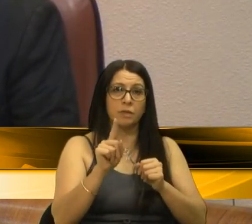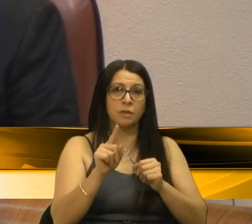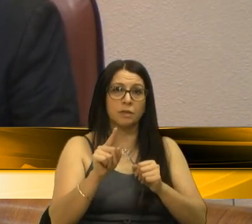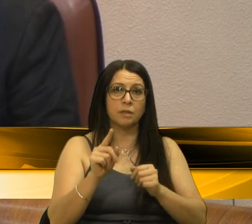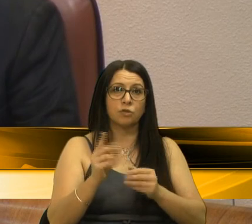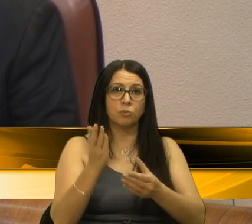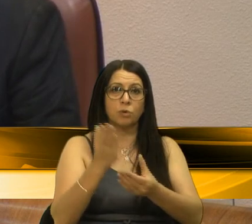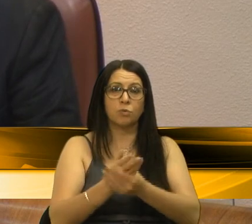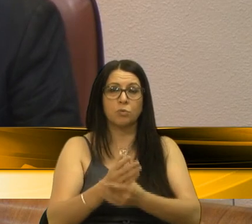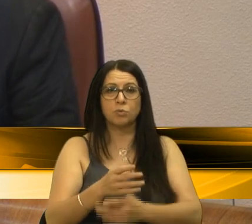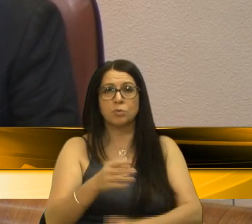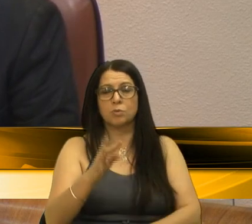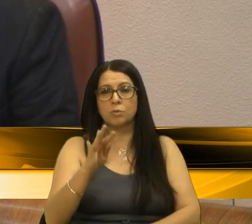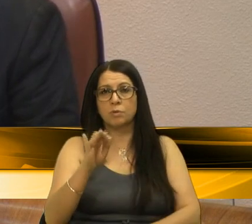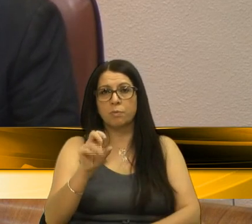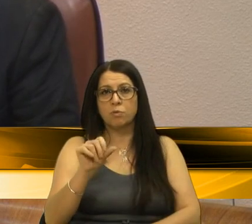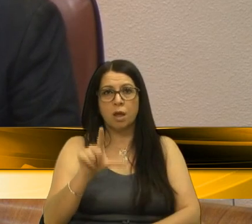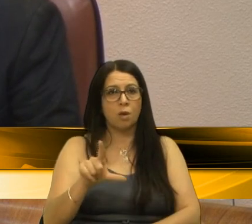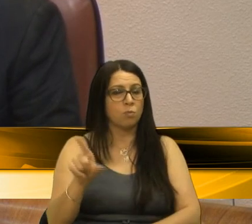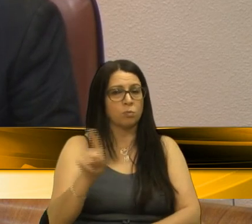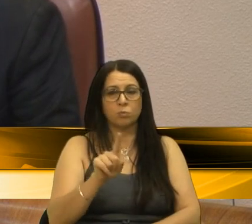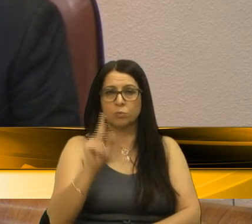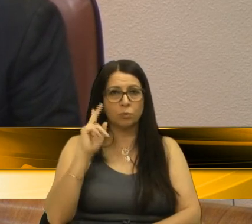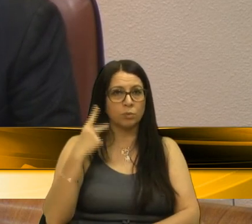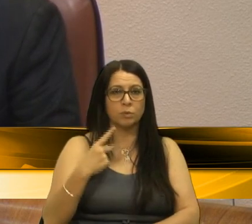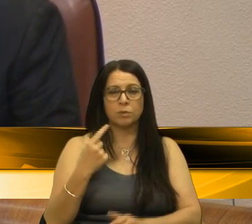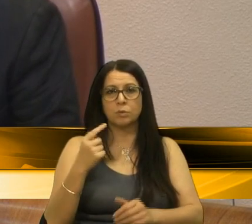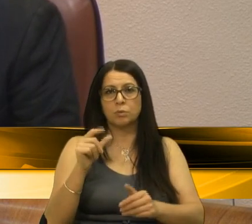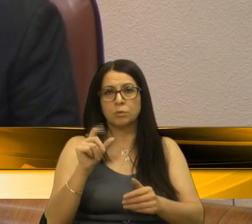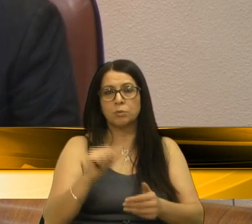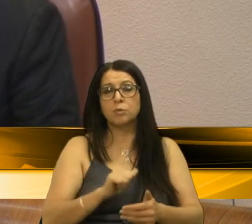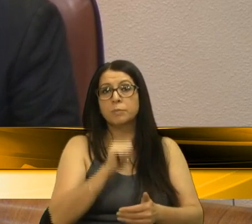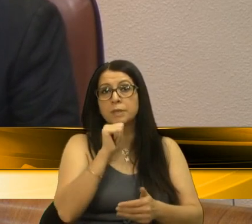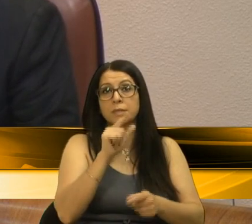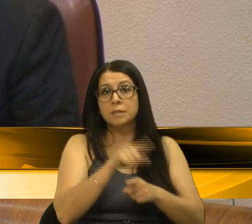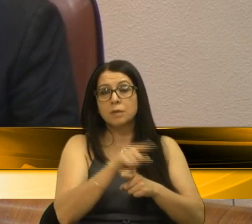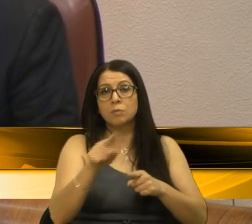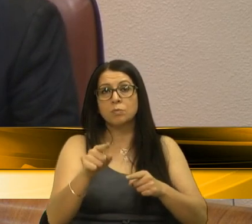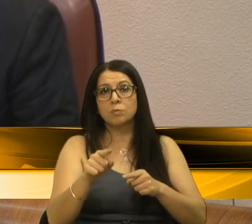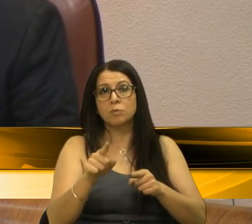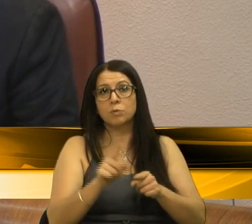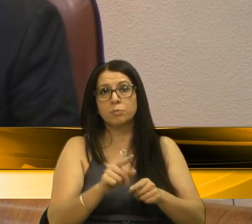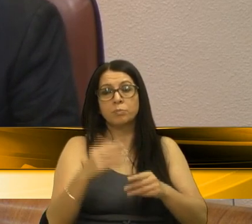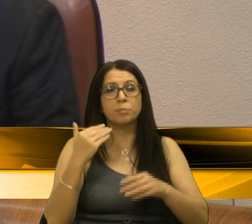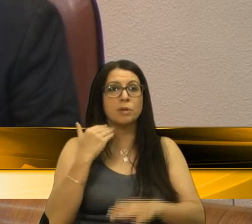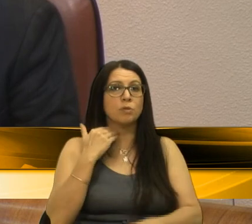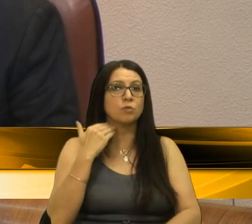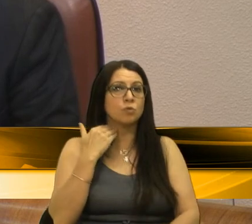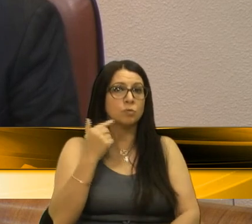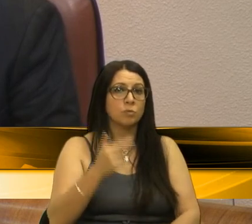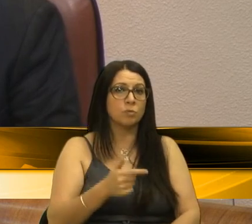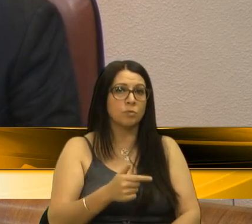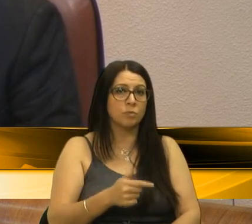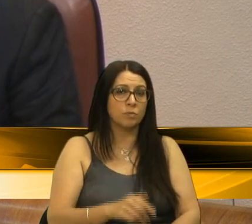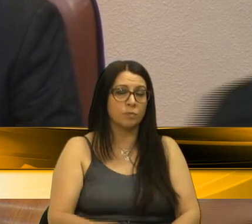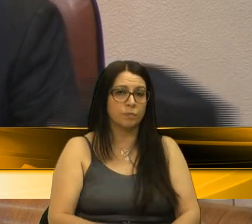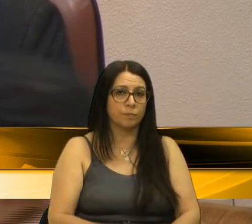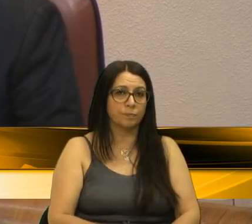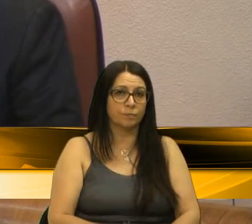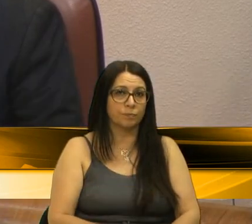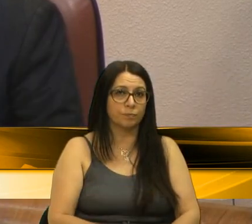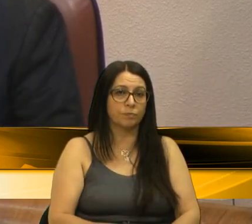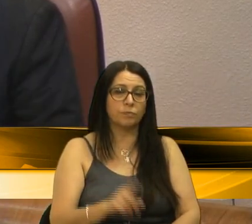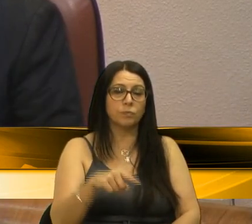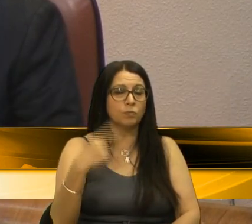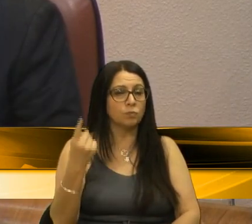de Justiça, que poderá não reconhecer a suspensão do prazo fundamental na liminar concedida pelo juiz monocrático. Em